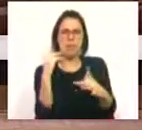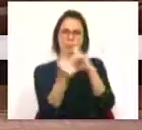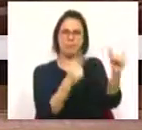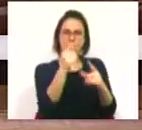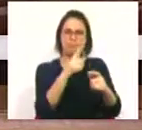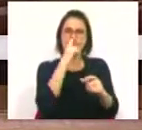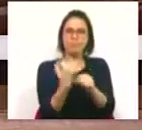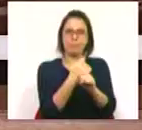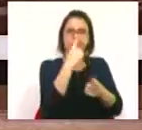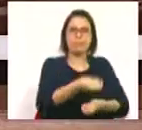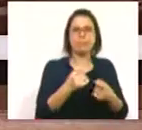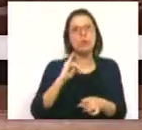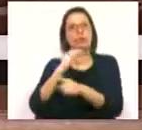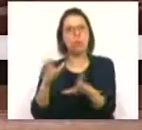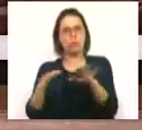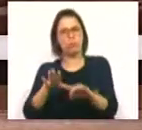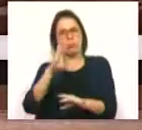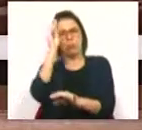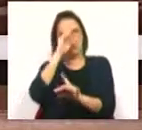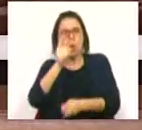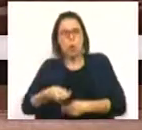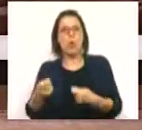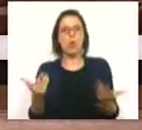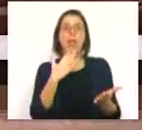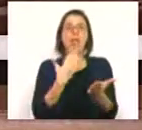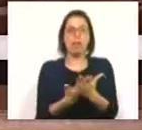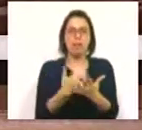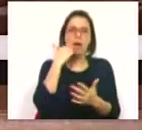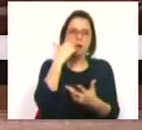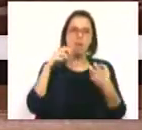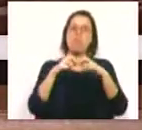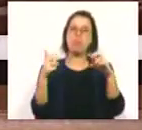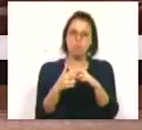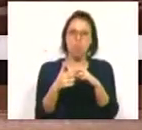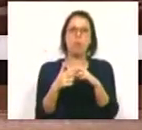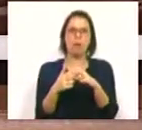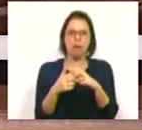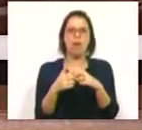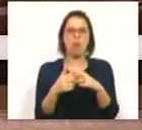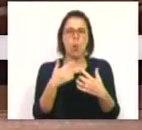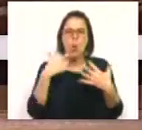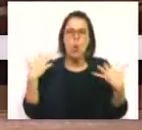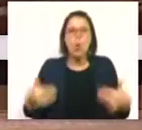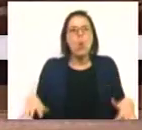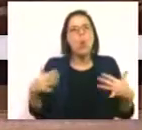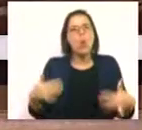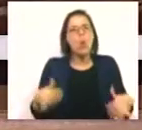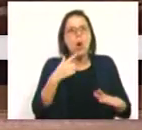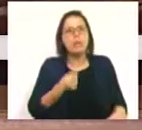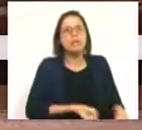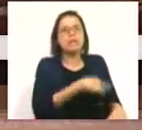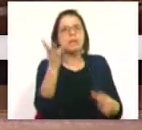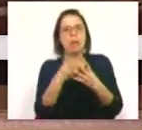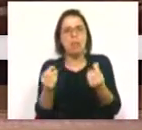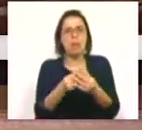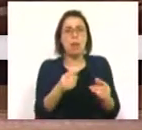atividades agrícolas e outras associadas ao mundo rural, criaram um conjunto de graves problemas, desde logo o aumento exponencial de quantidade de